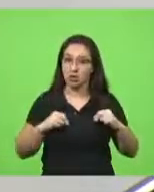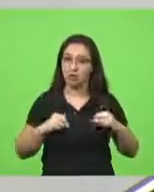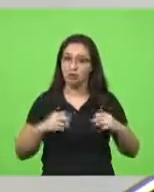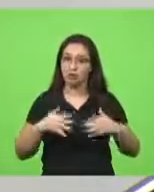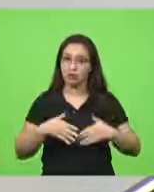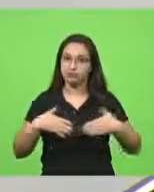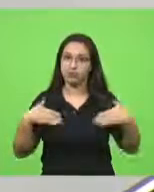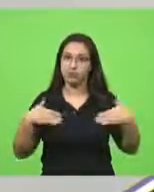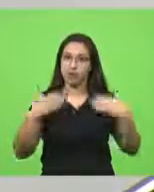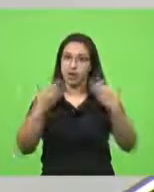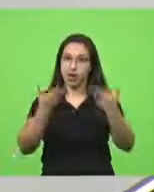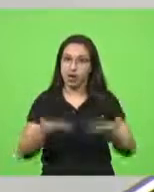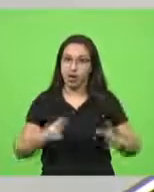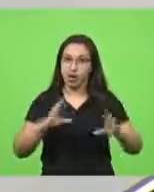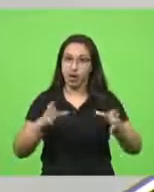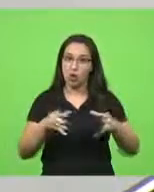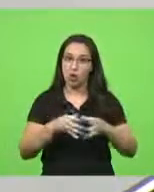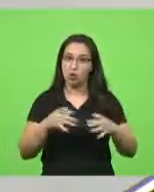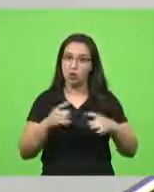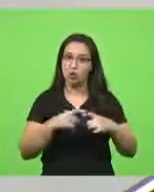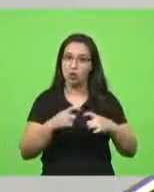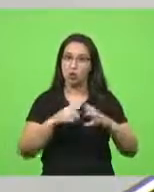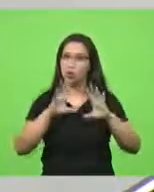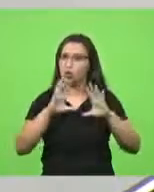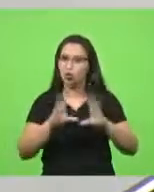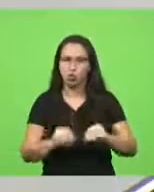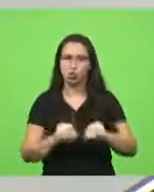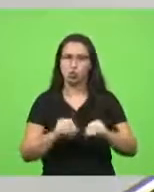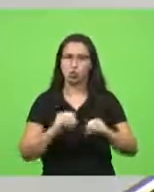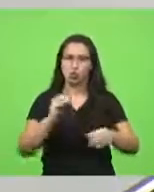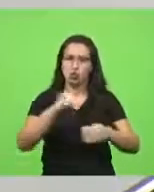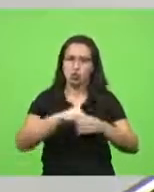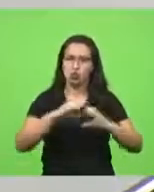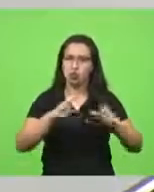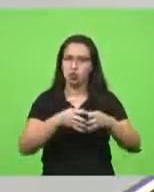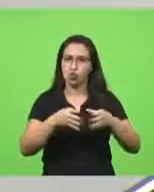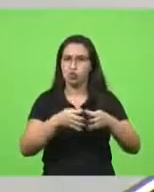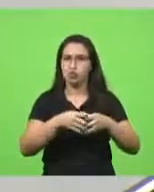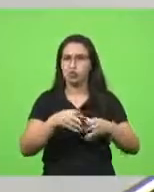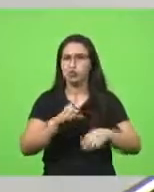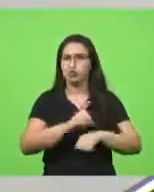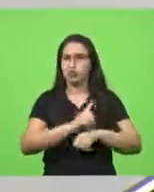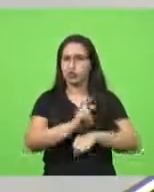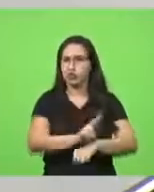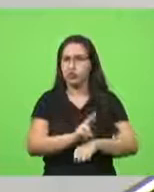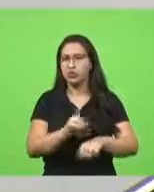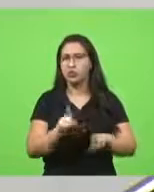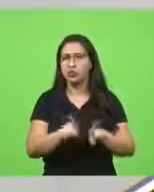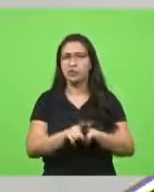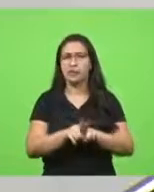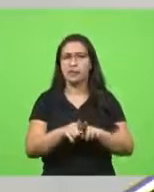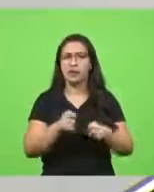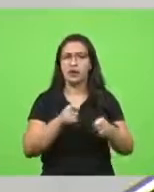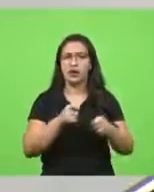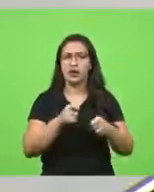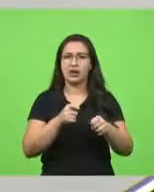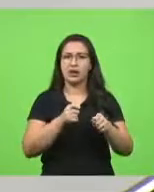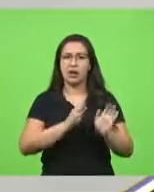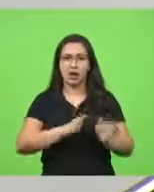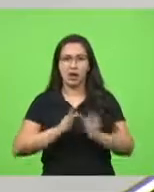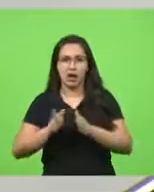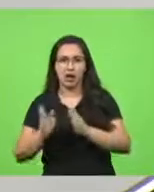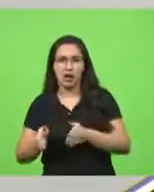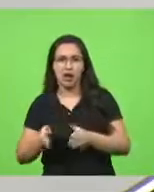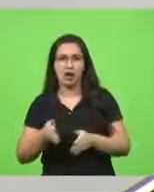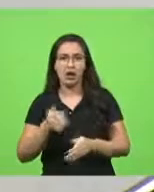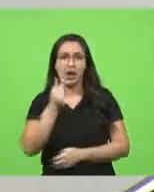vai toda a equipe do hospital, do administrador, do diretor, ao que faz a recepção